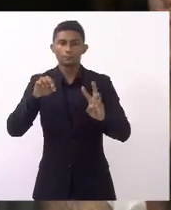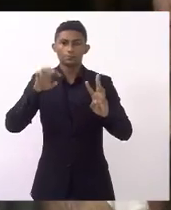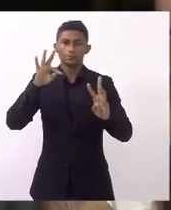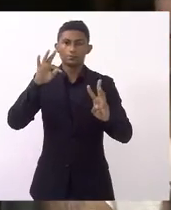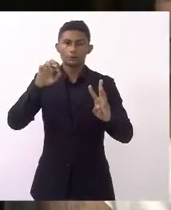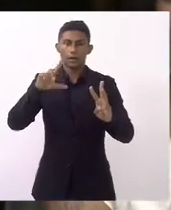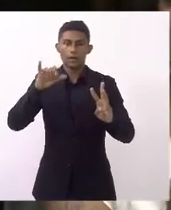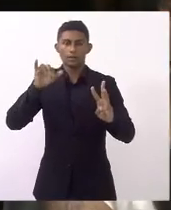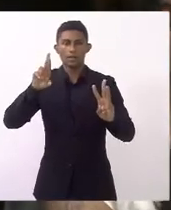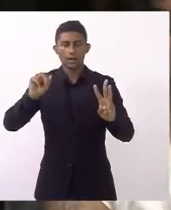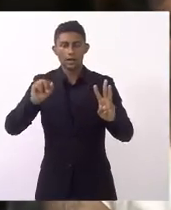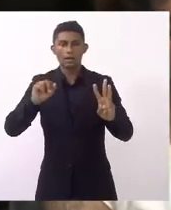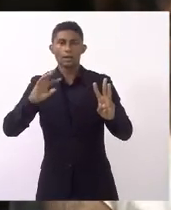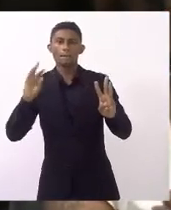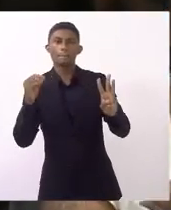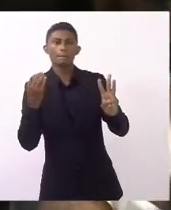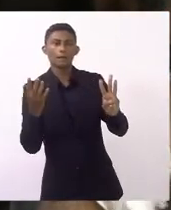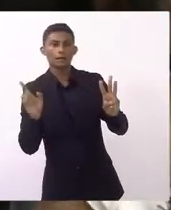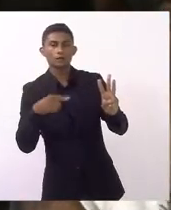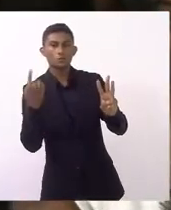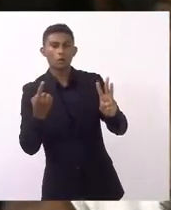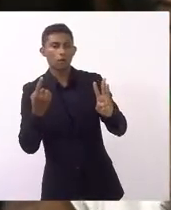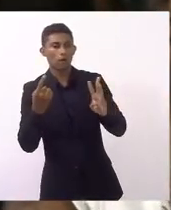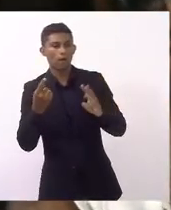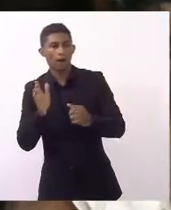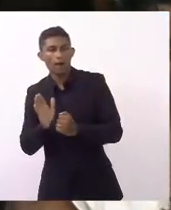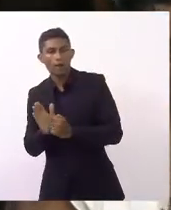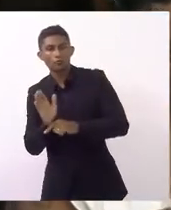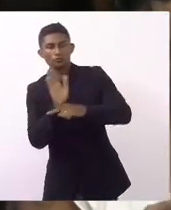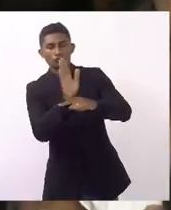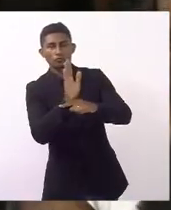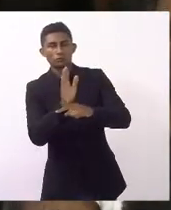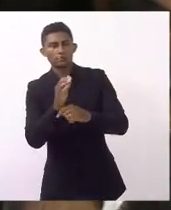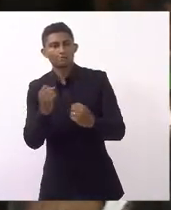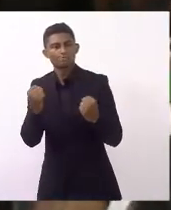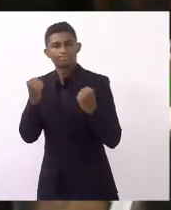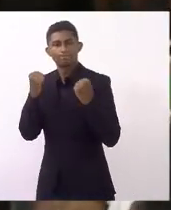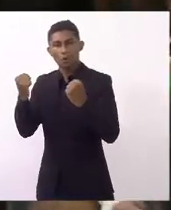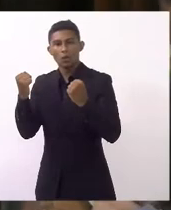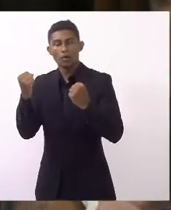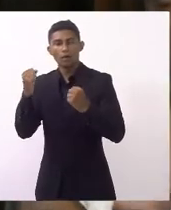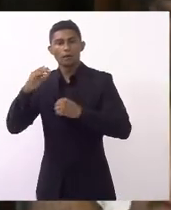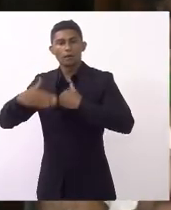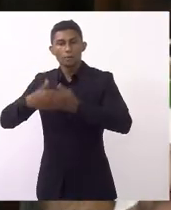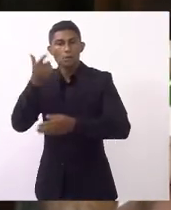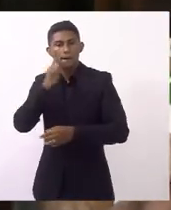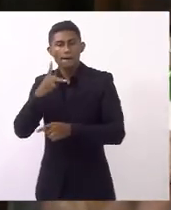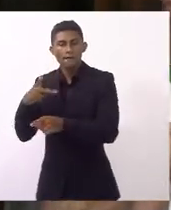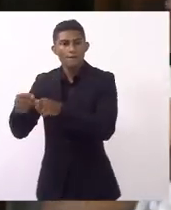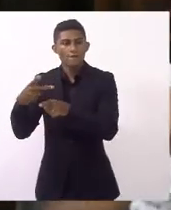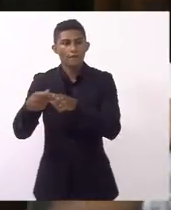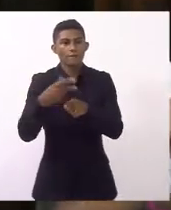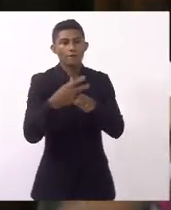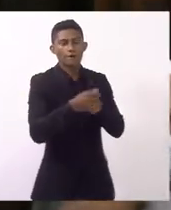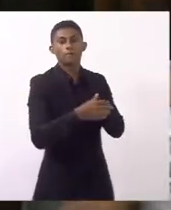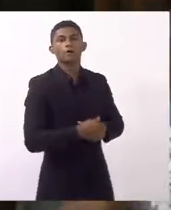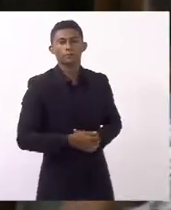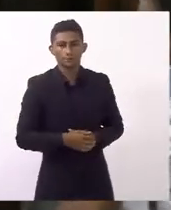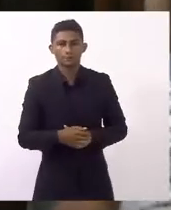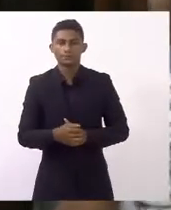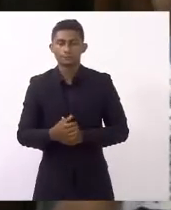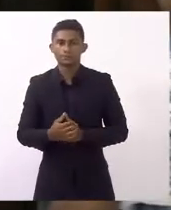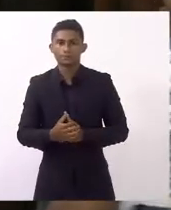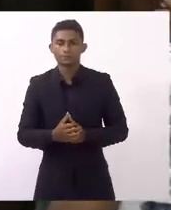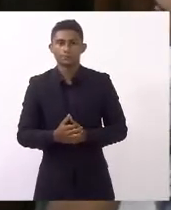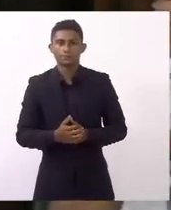mandato para fortalecer lutas porque esse fortalecimento muitas vezes a gente consegue fazer a chegar em vitórias que talvez Sem essas ferramentas a